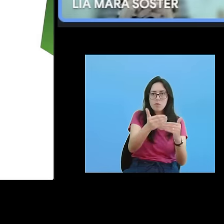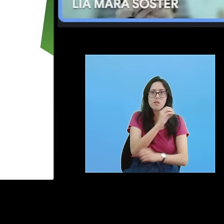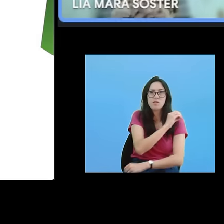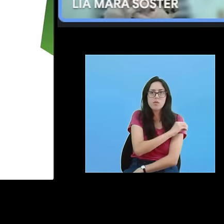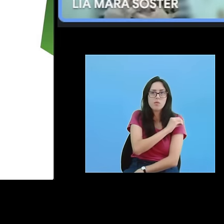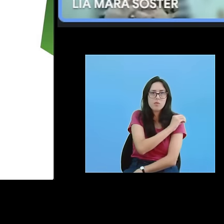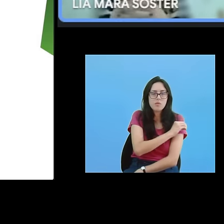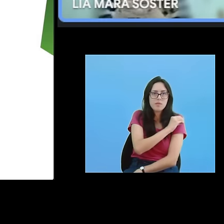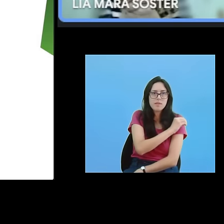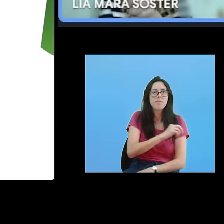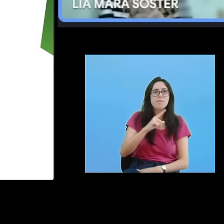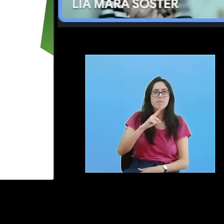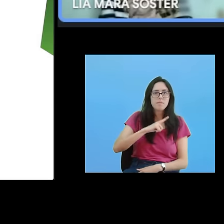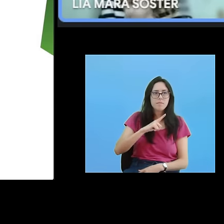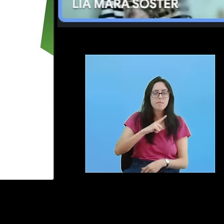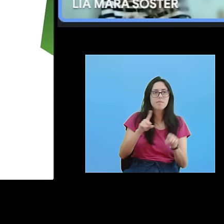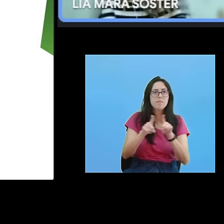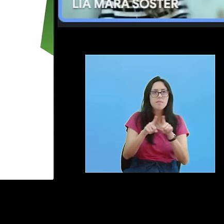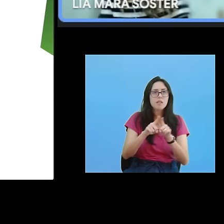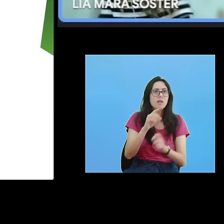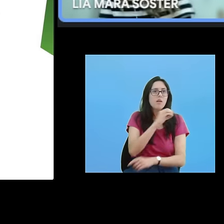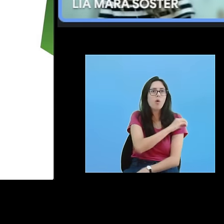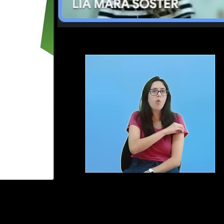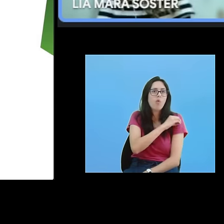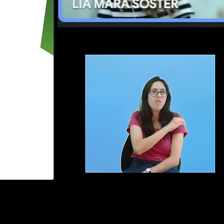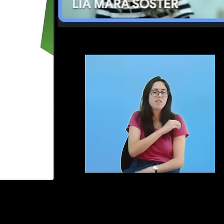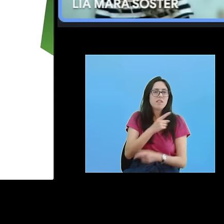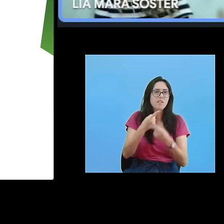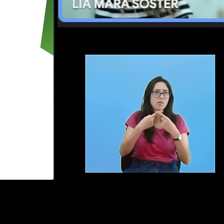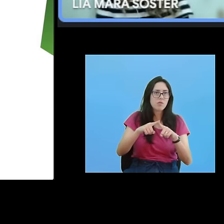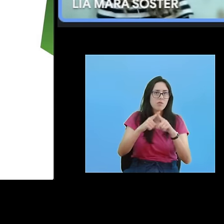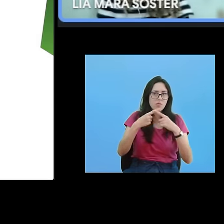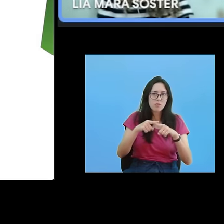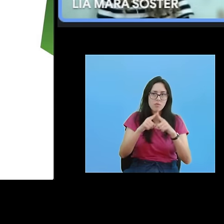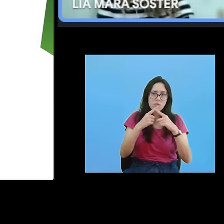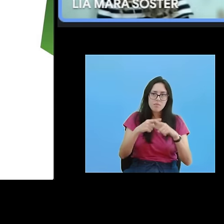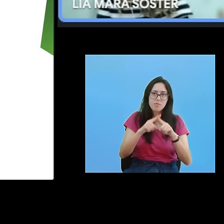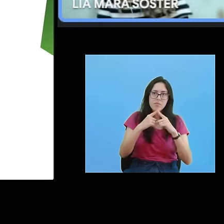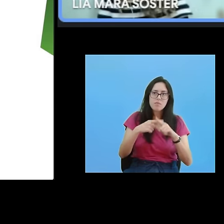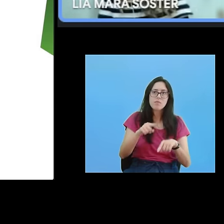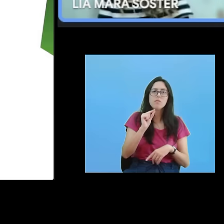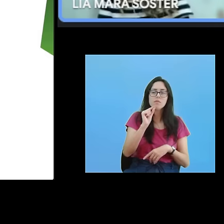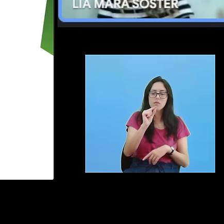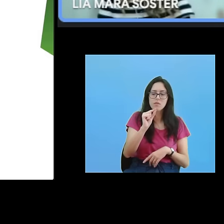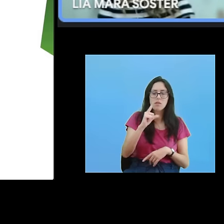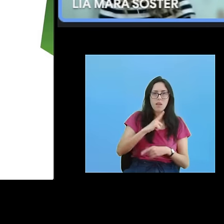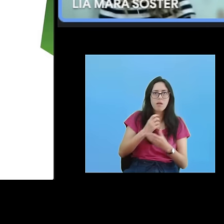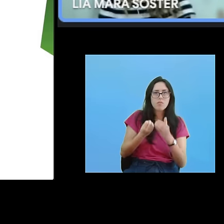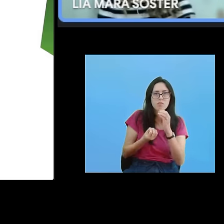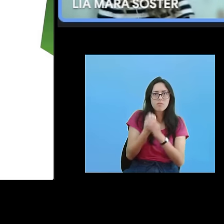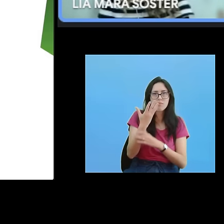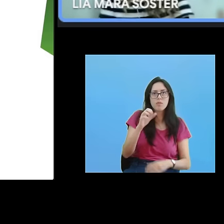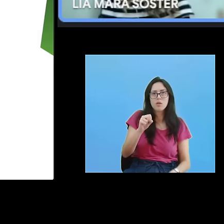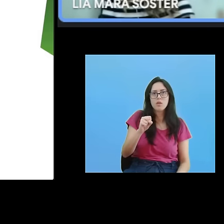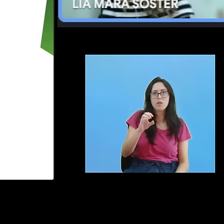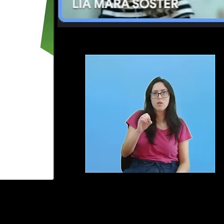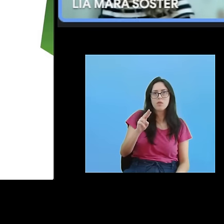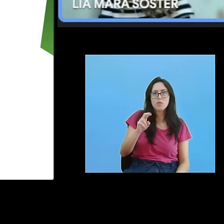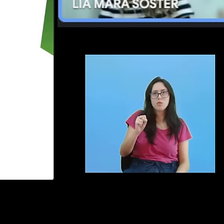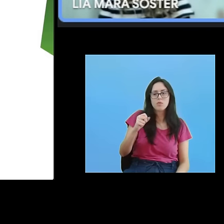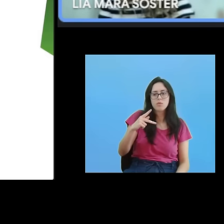oficinas. Nós tivemos também a oficina de crochê, onde foram produzidos, né, os suplás, e que tiveram